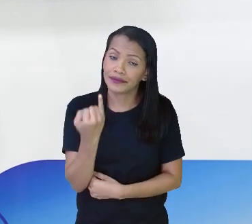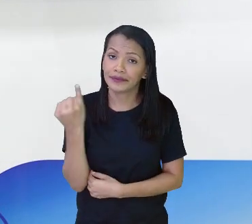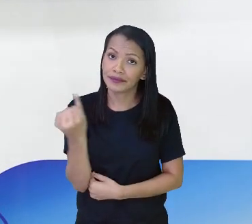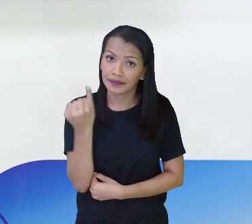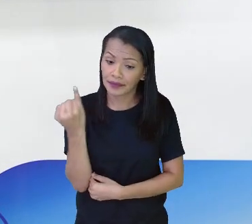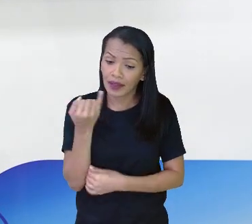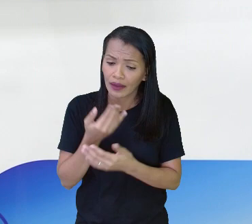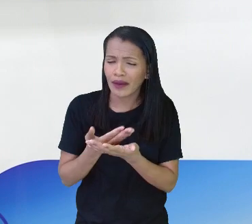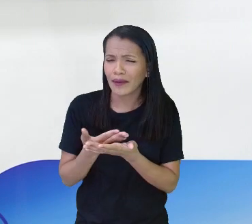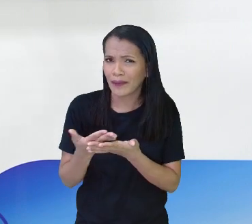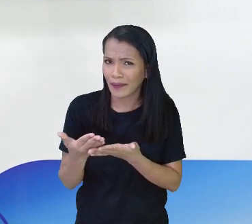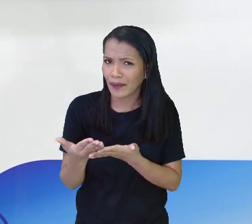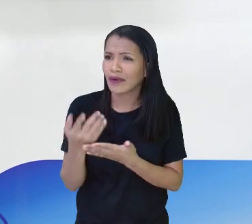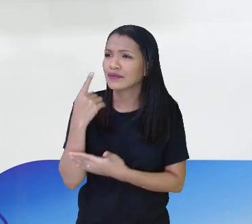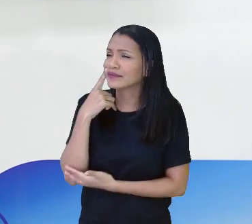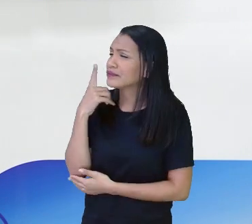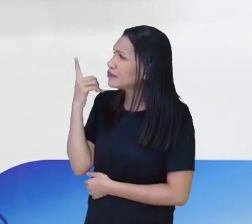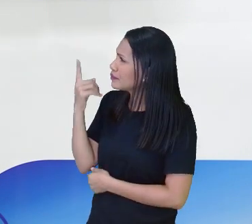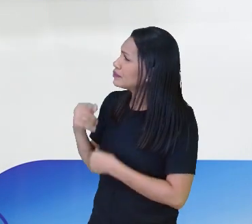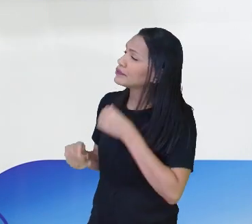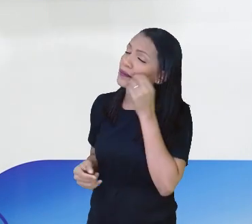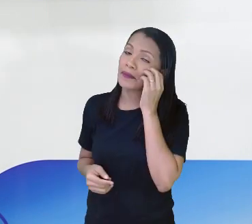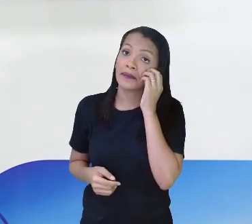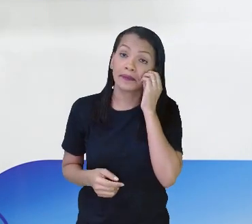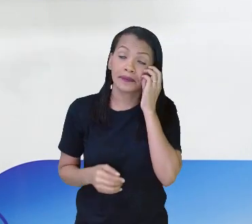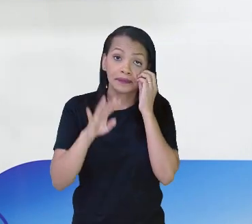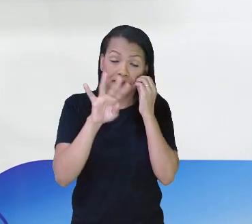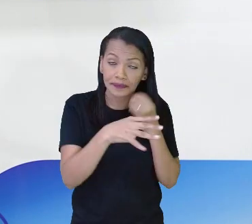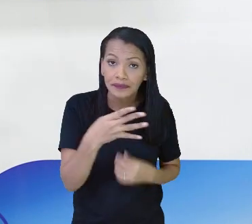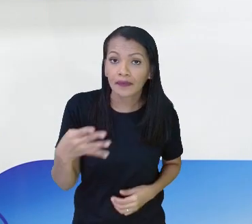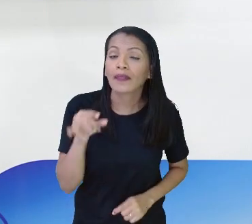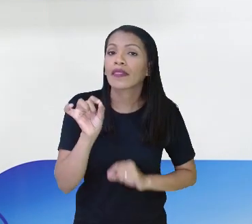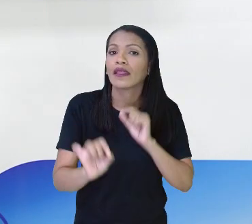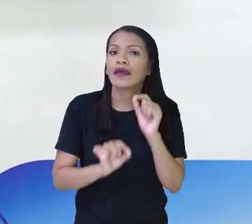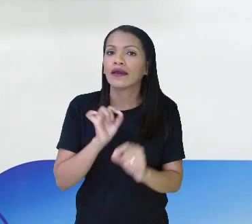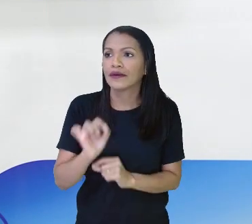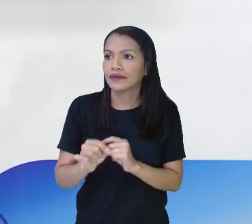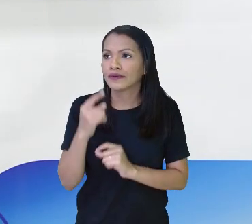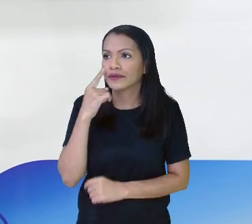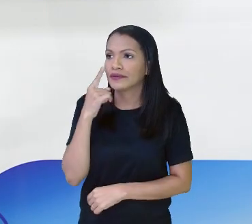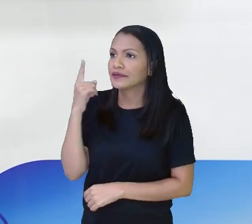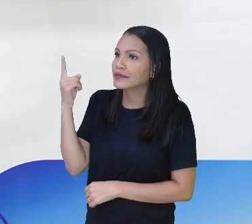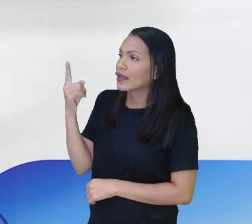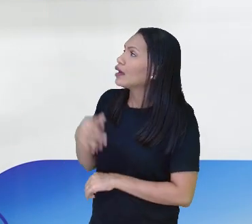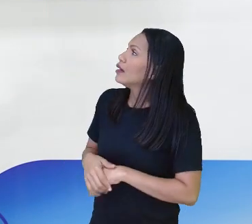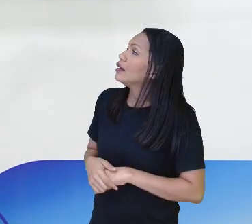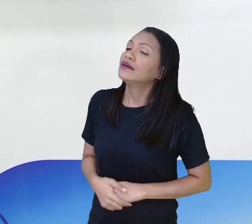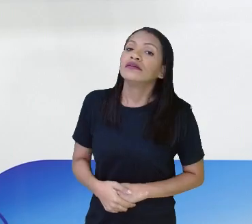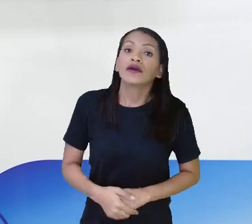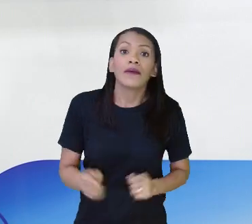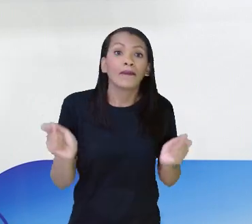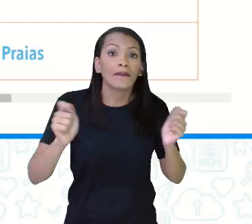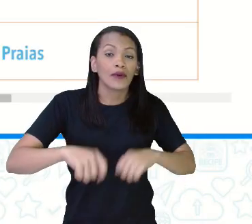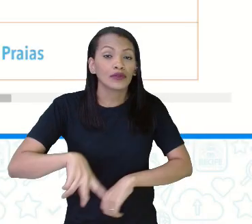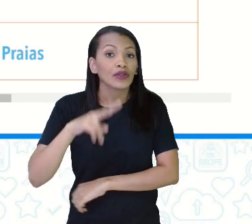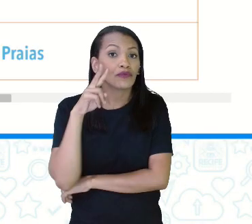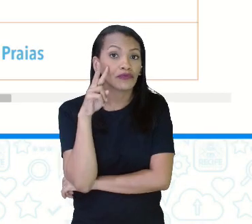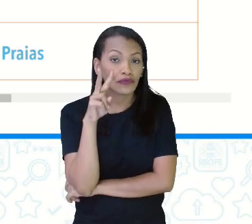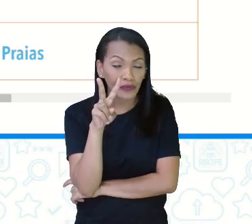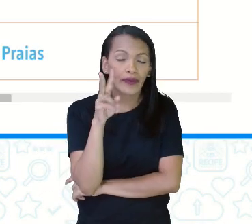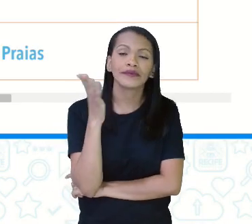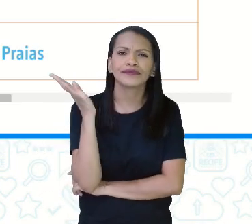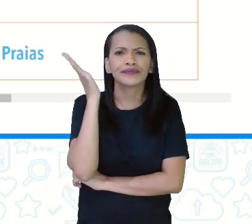essa iniciativa. Esse quadro aqui, ele vai abrir rapidinho para vocês poderem ver, daqui a pouco ele vai diminuir de